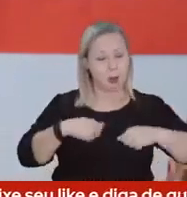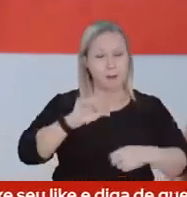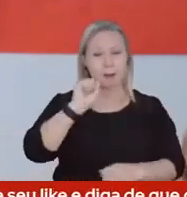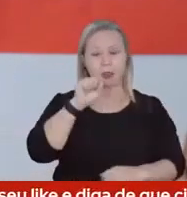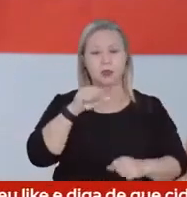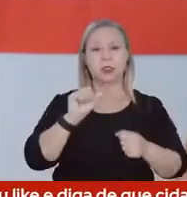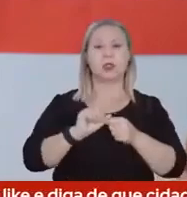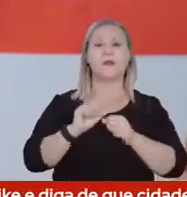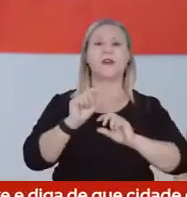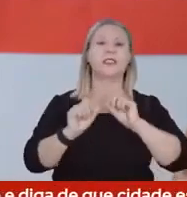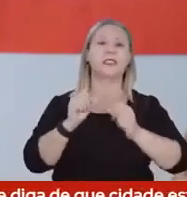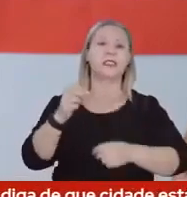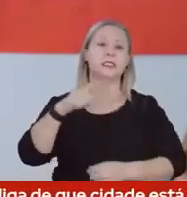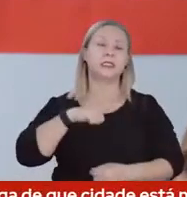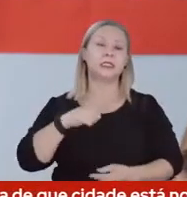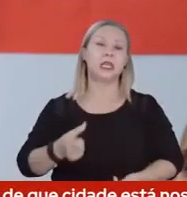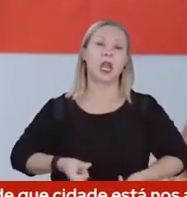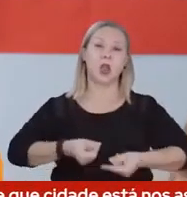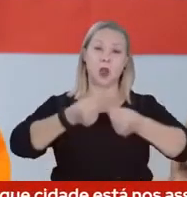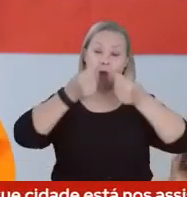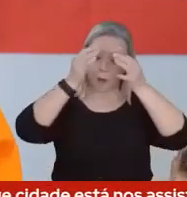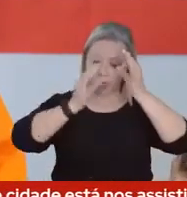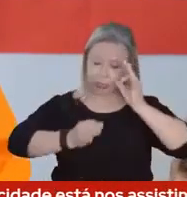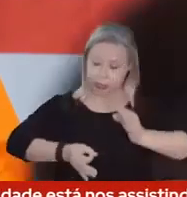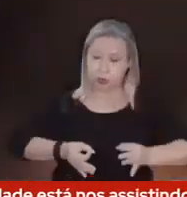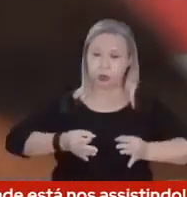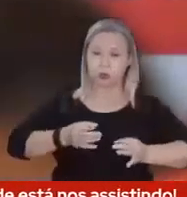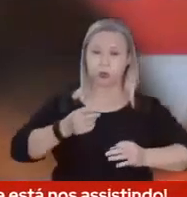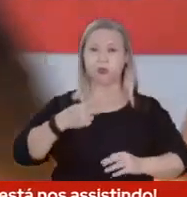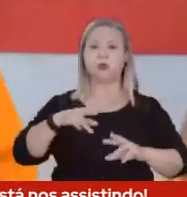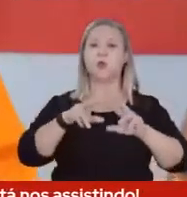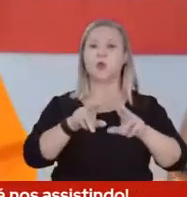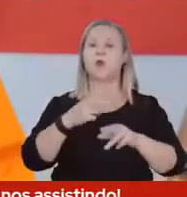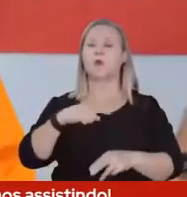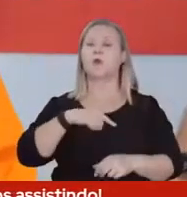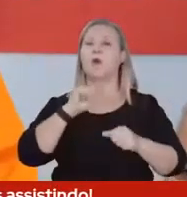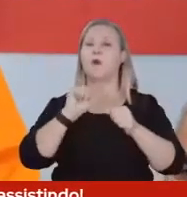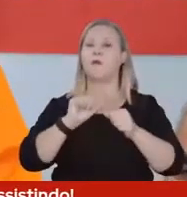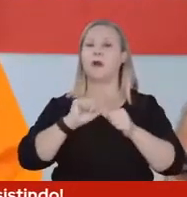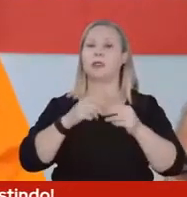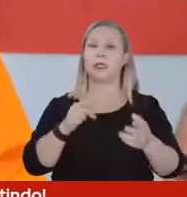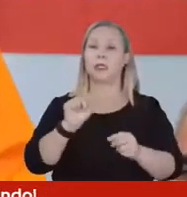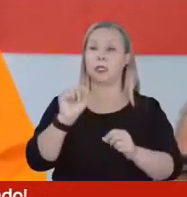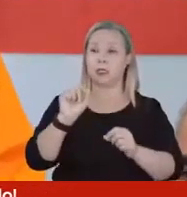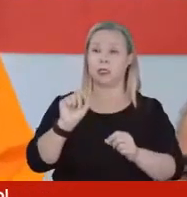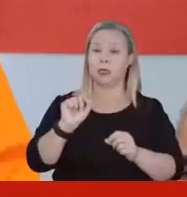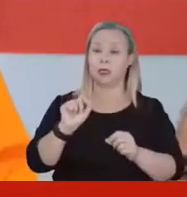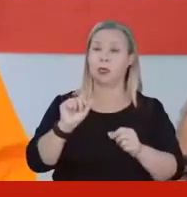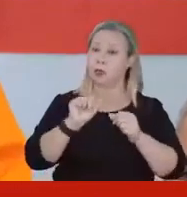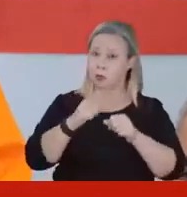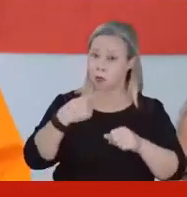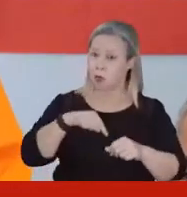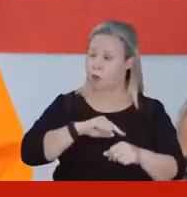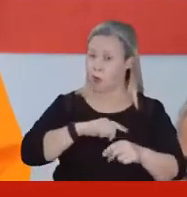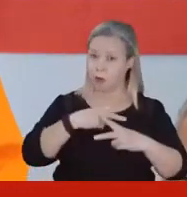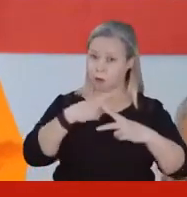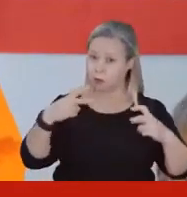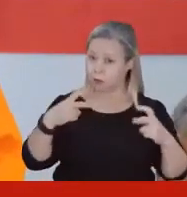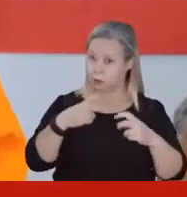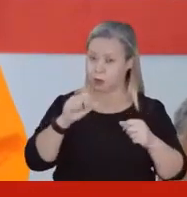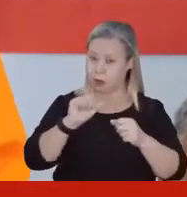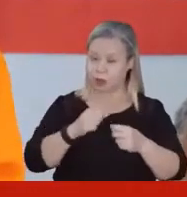preços justos, como nós fazemos, Alessandro, que você conduz muito bem, vendendo gás a preço